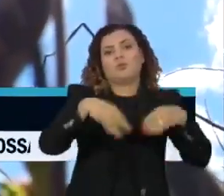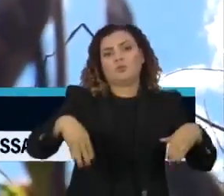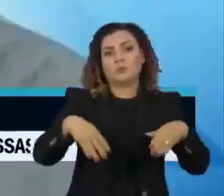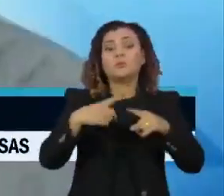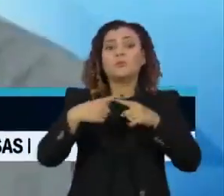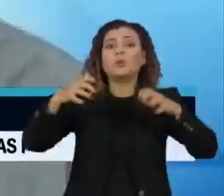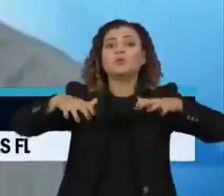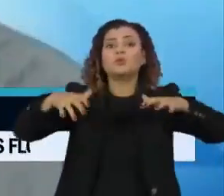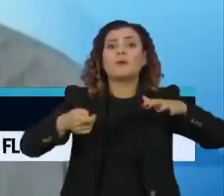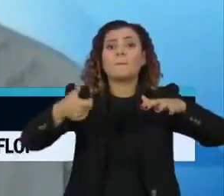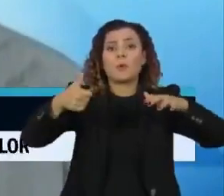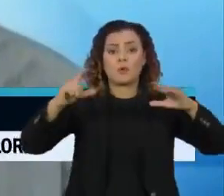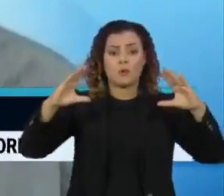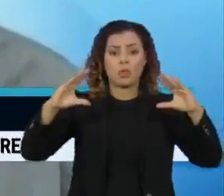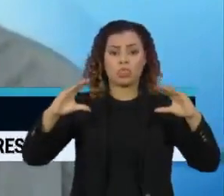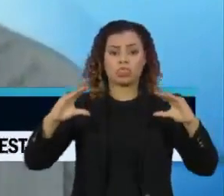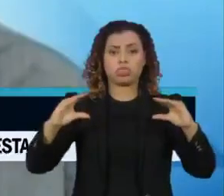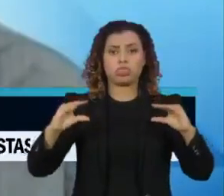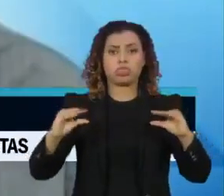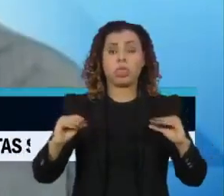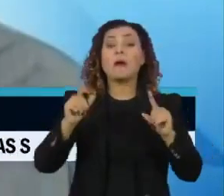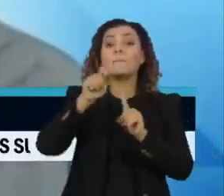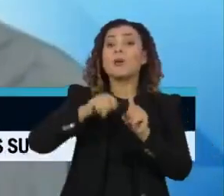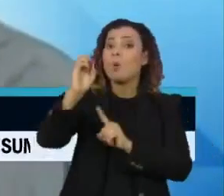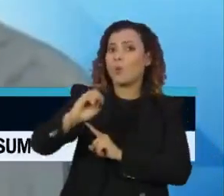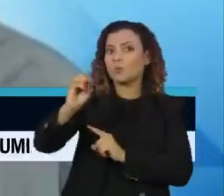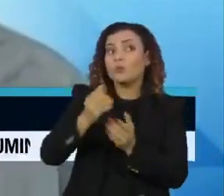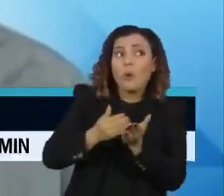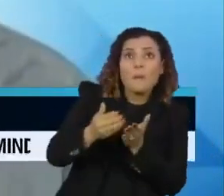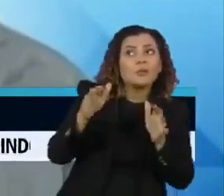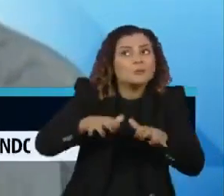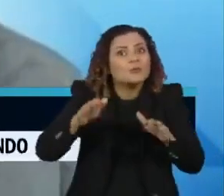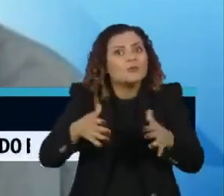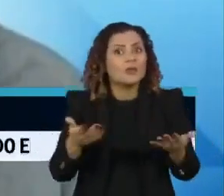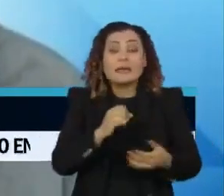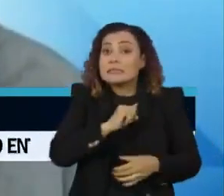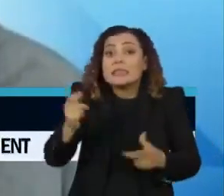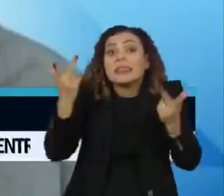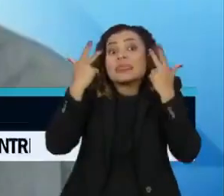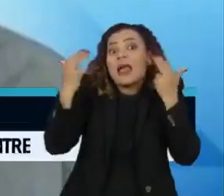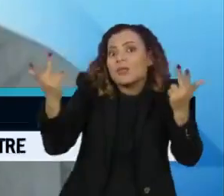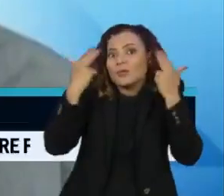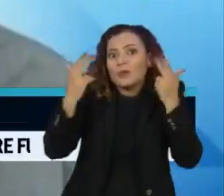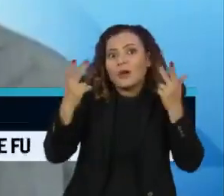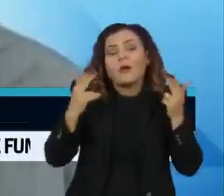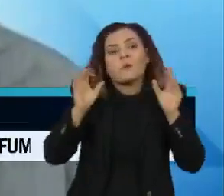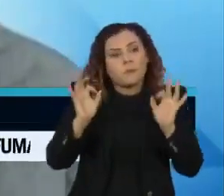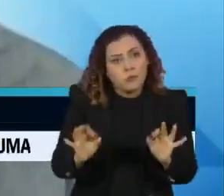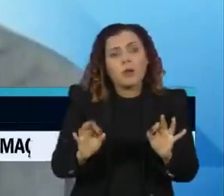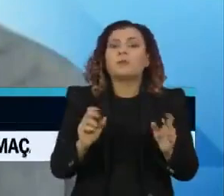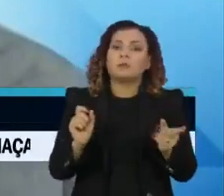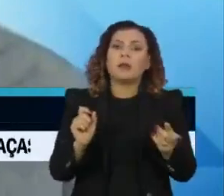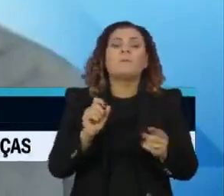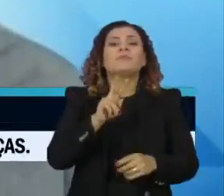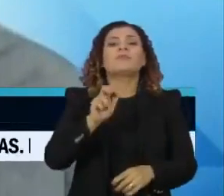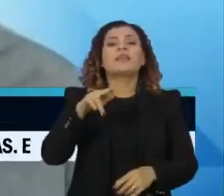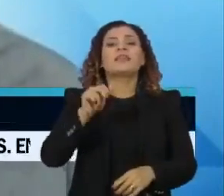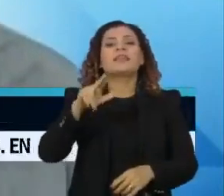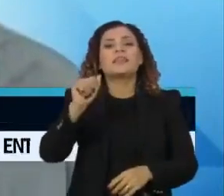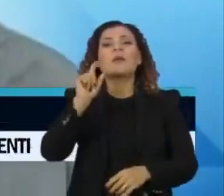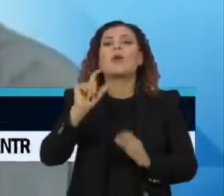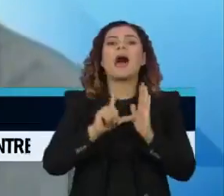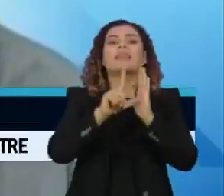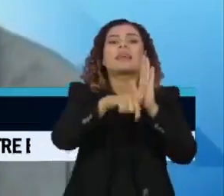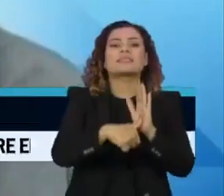na região. As chuvas devem voltar a partir de outubro, né? Se, por causa da Lanina, ela pode atrasar mais um mês, começar em